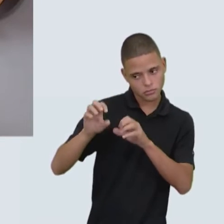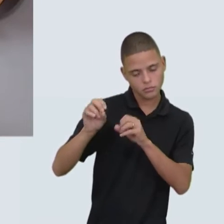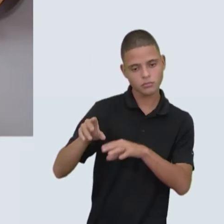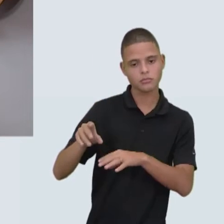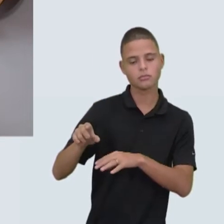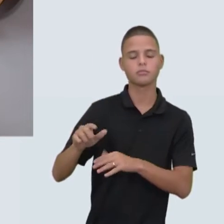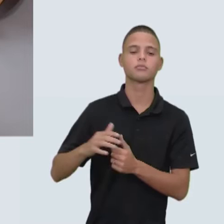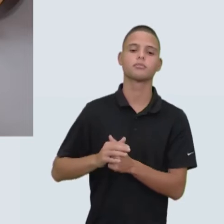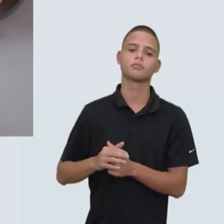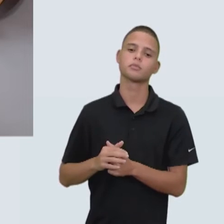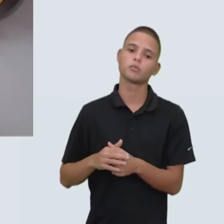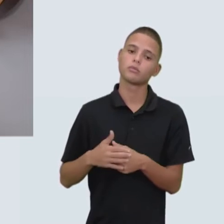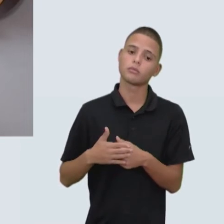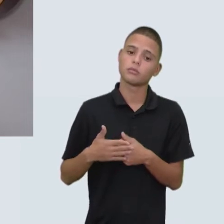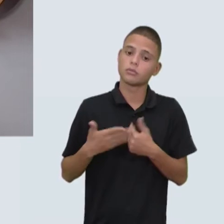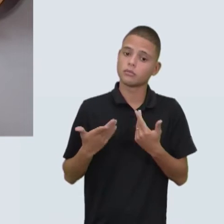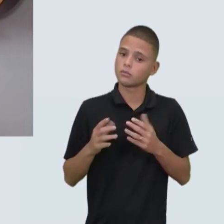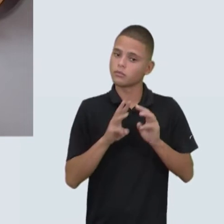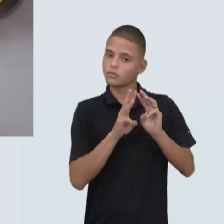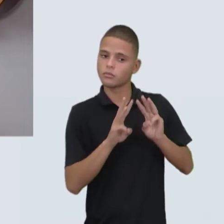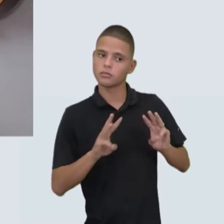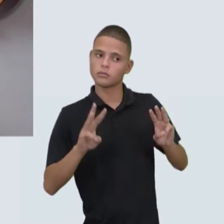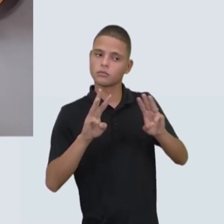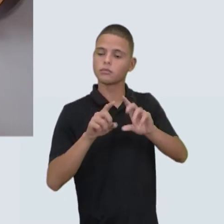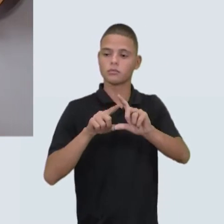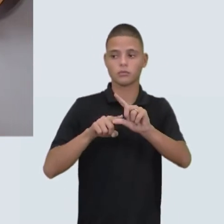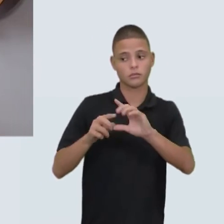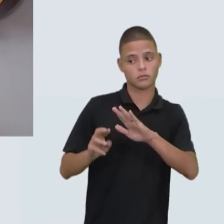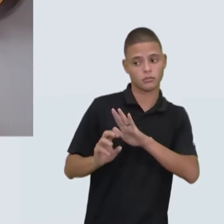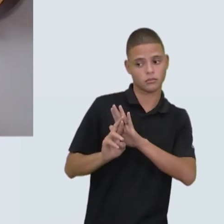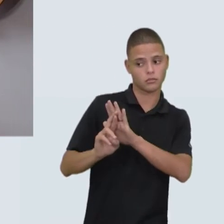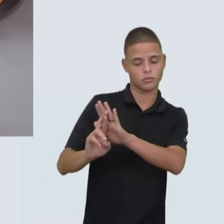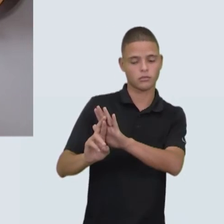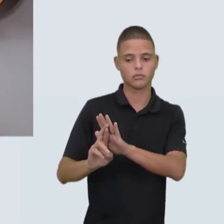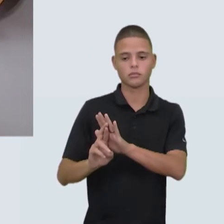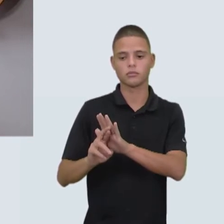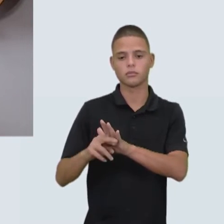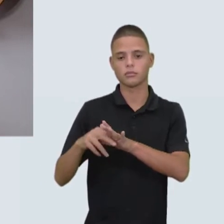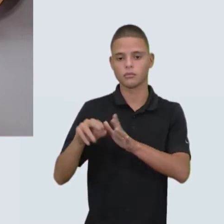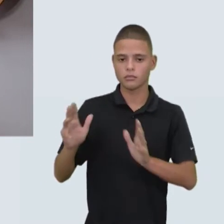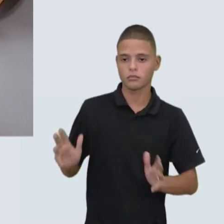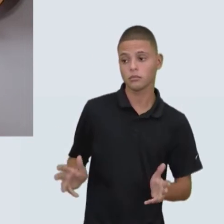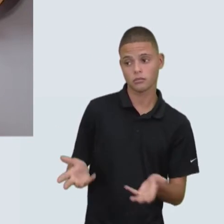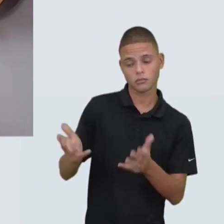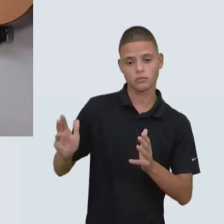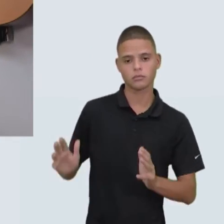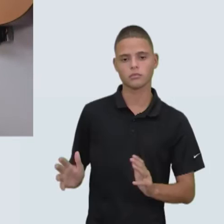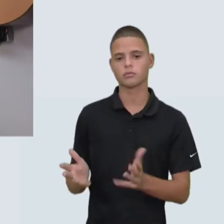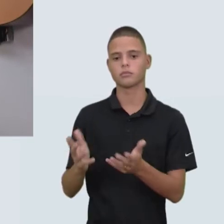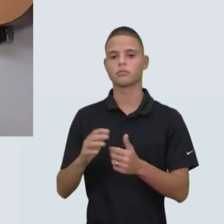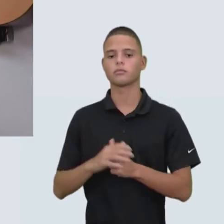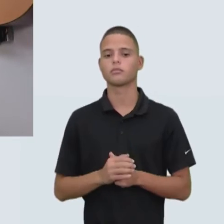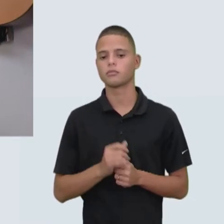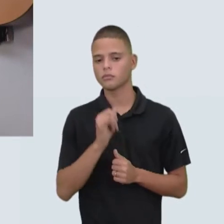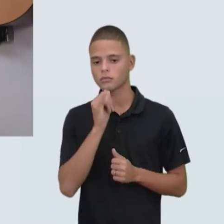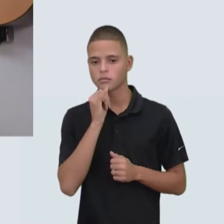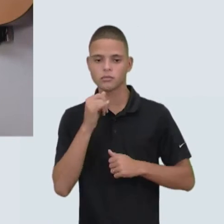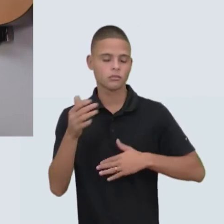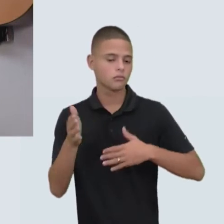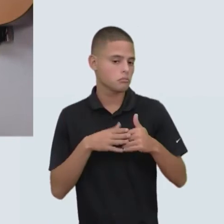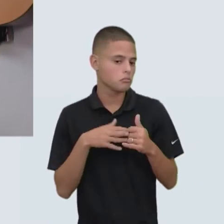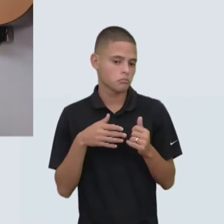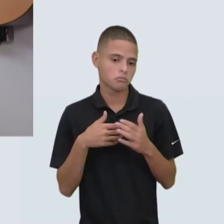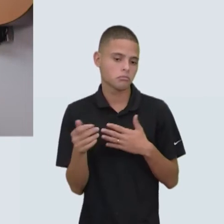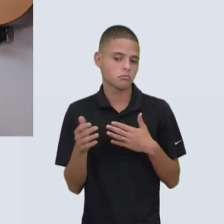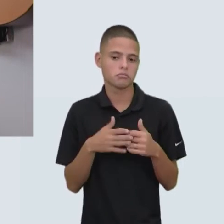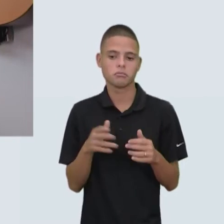coisa, ou você dá insights para aquela pessoa, ou você inspira. O Instagram é muito bom para essa coisa de inspirar, por exemplo. Então qualquer uma dessas utilidades